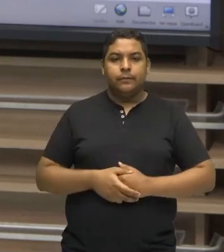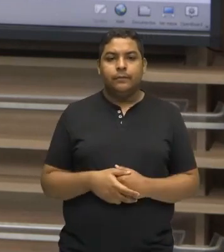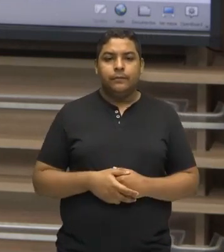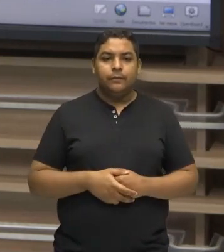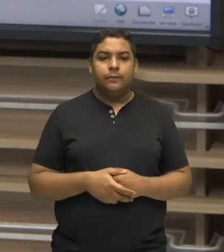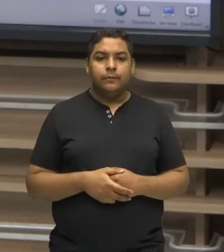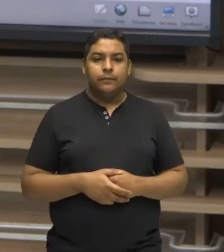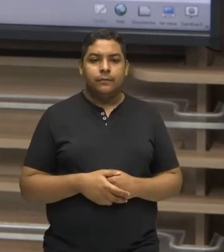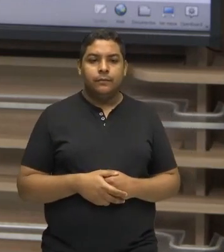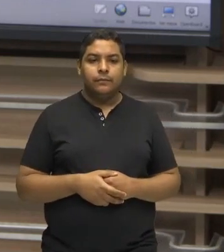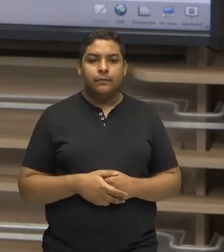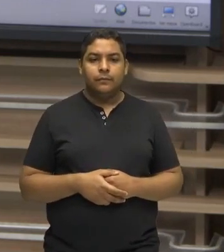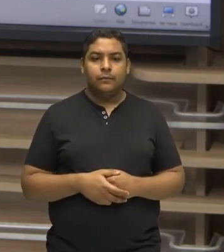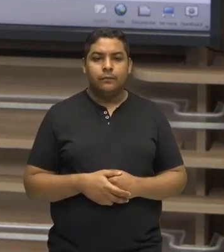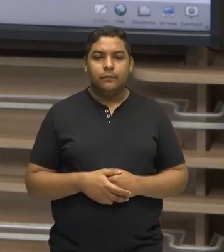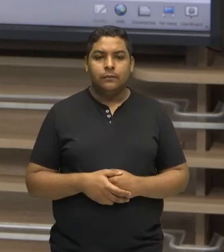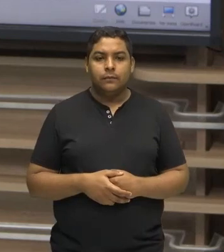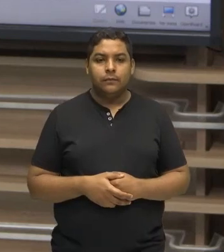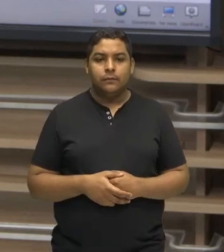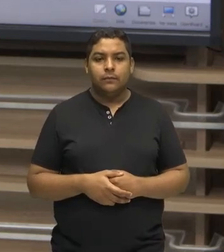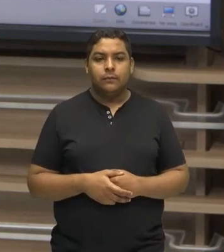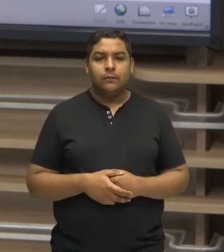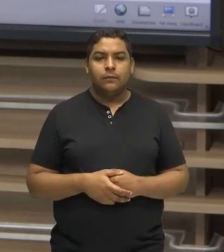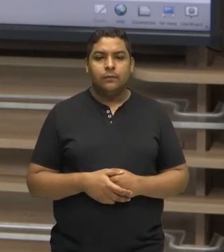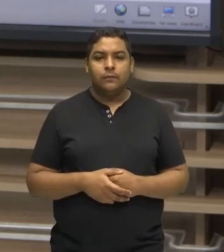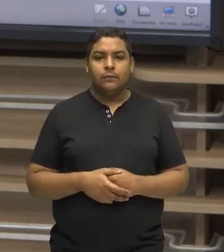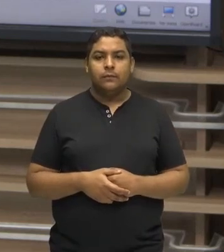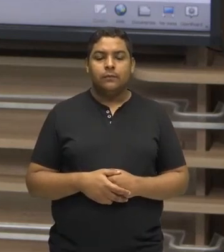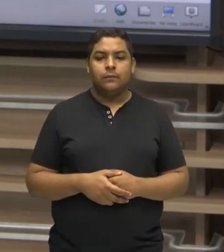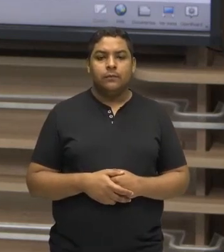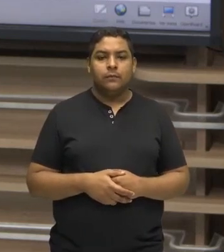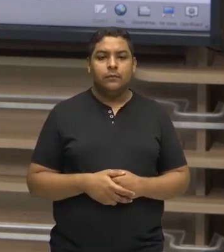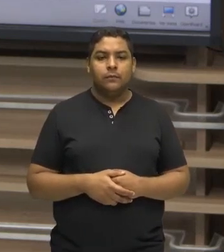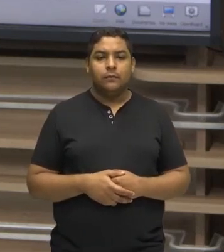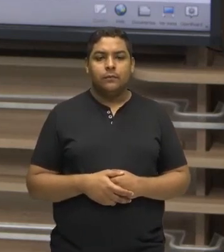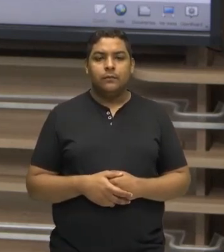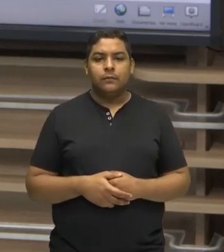Gogh utilizou? Aí nós temos o amarelo, não é